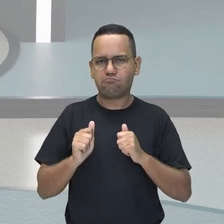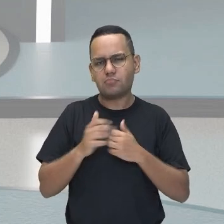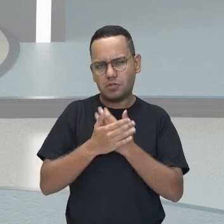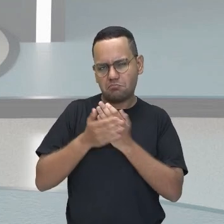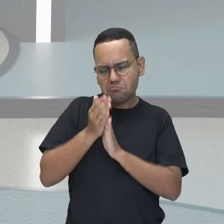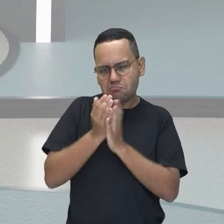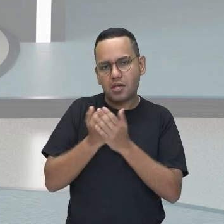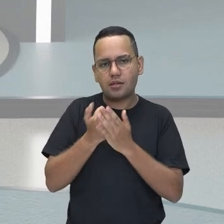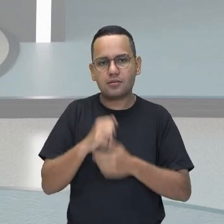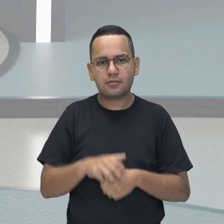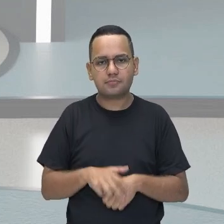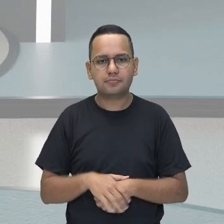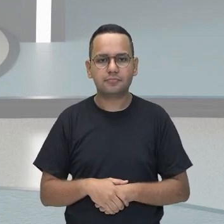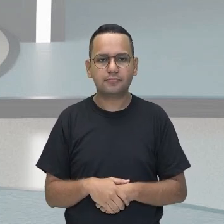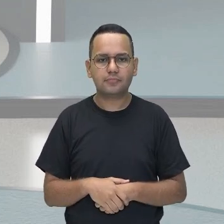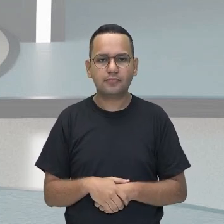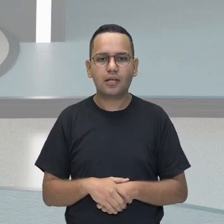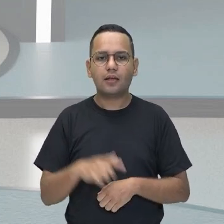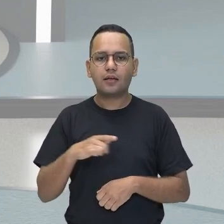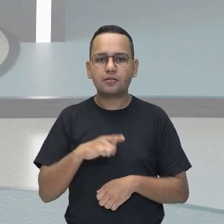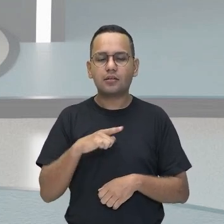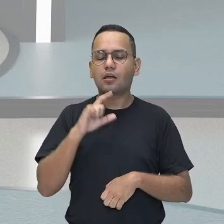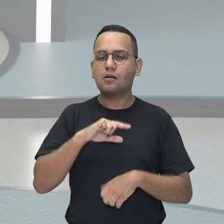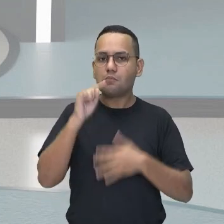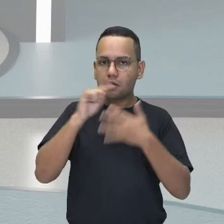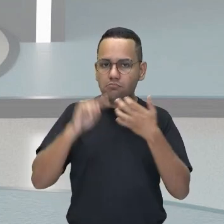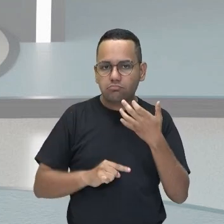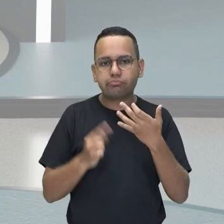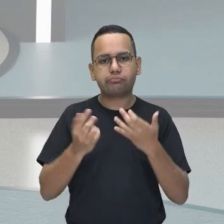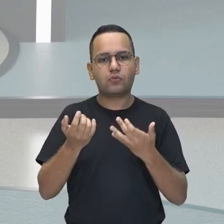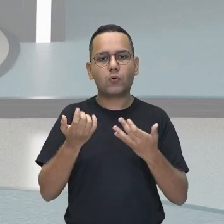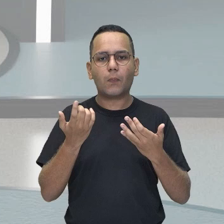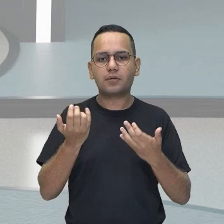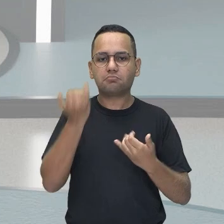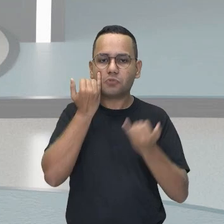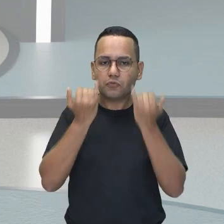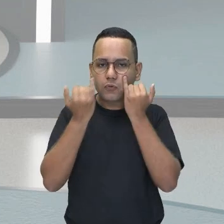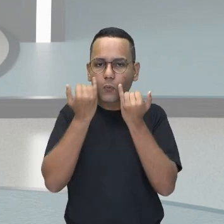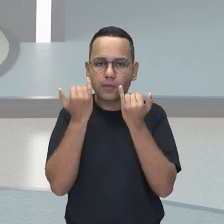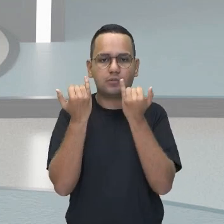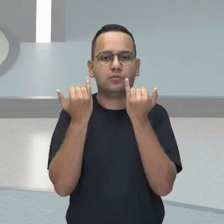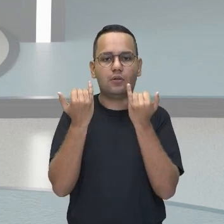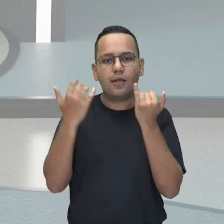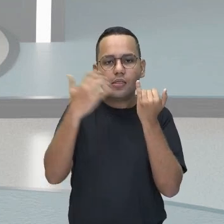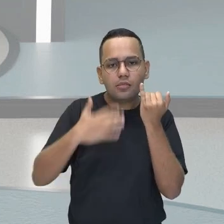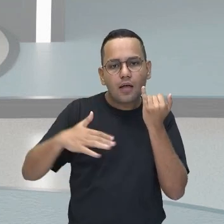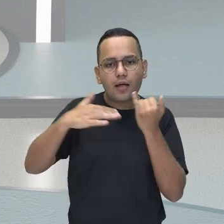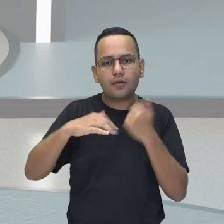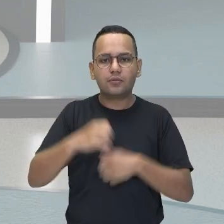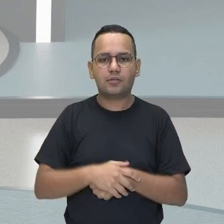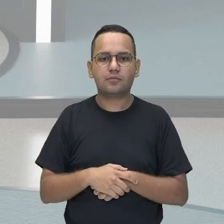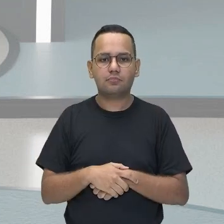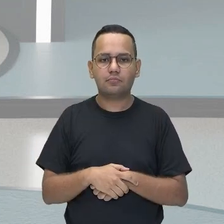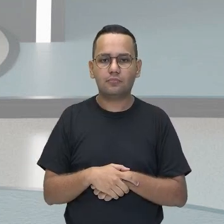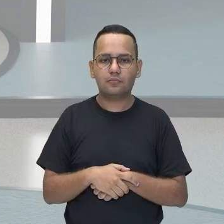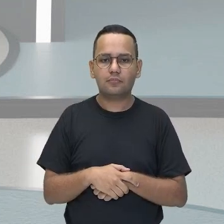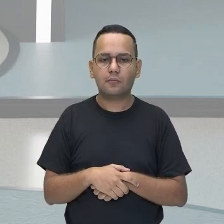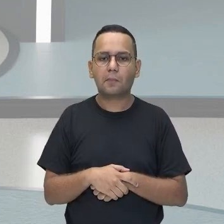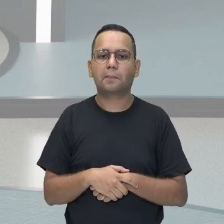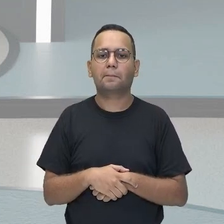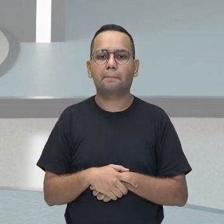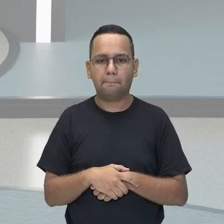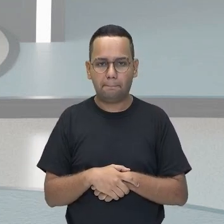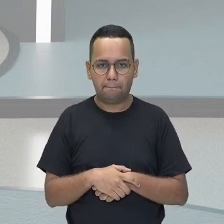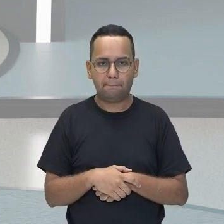para designar um conjunto de medidas e conhecimentos recorrentes na promoção e manutenção da